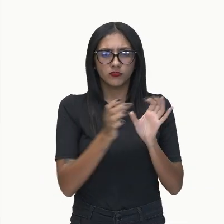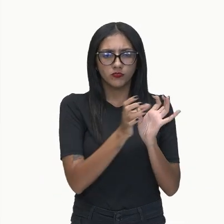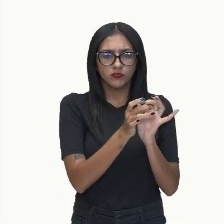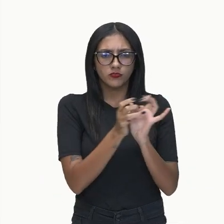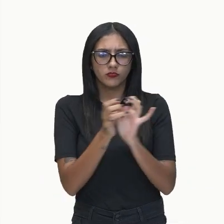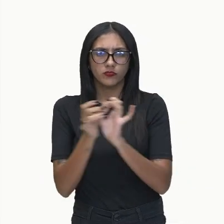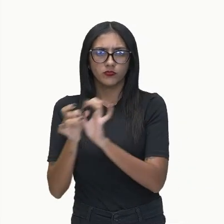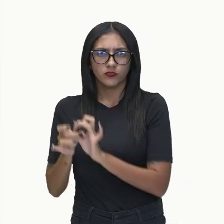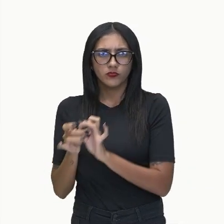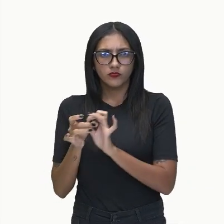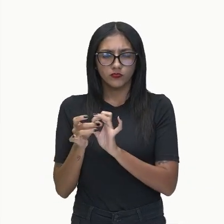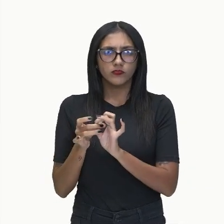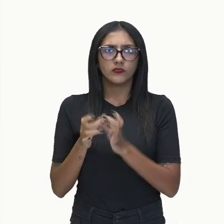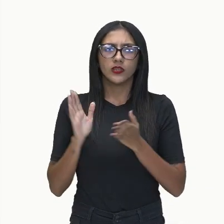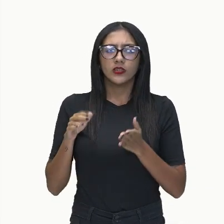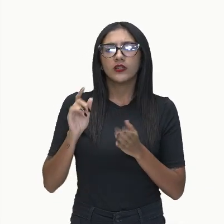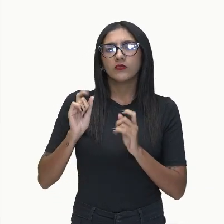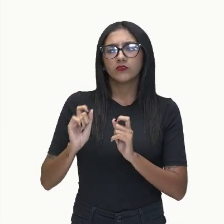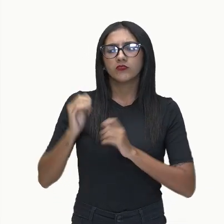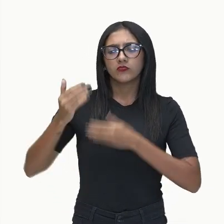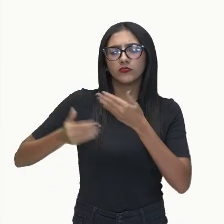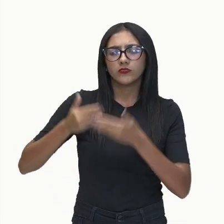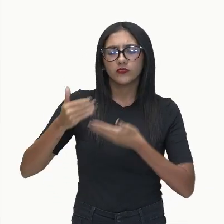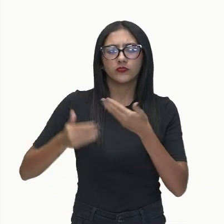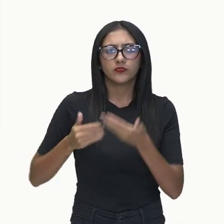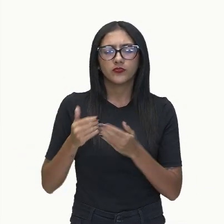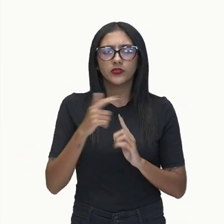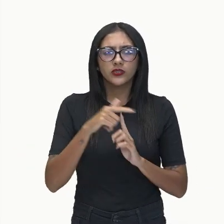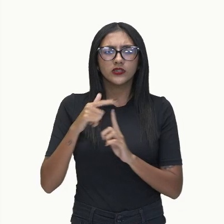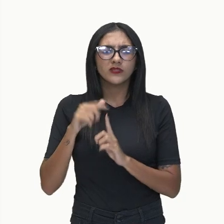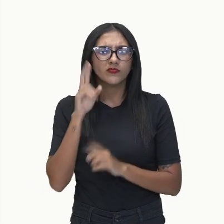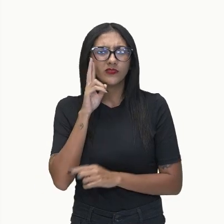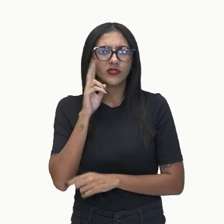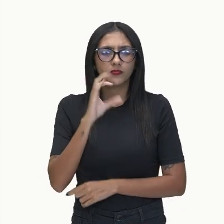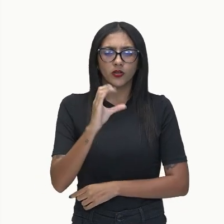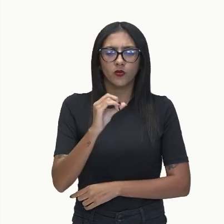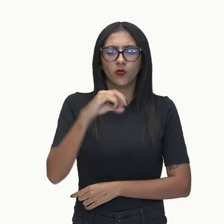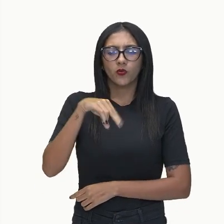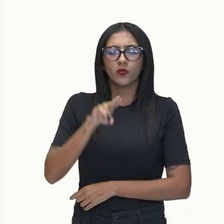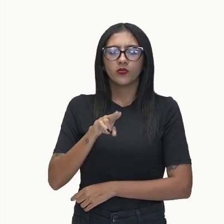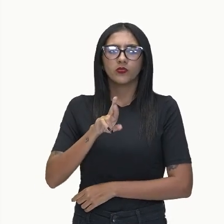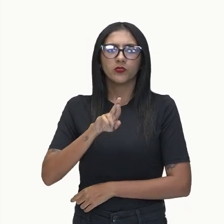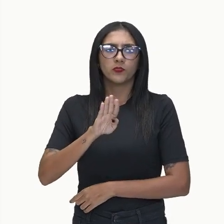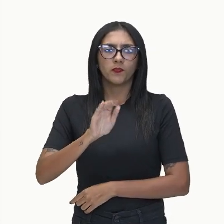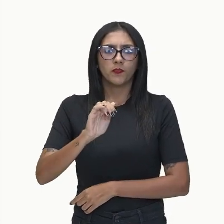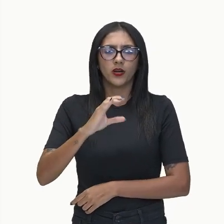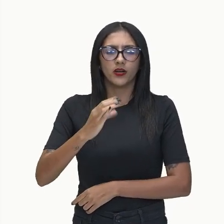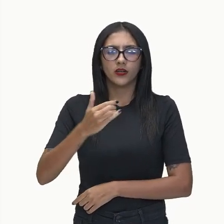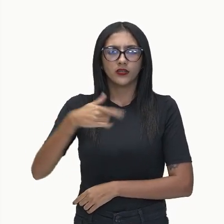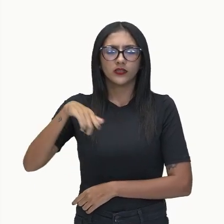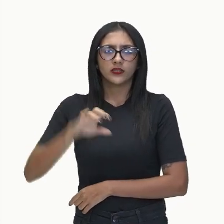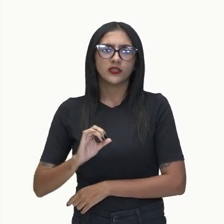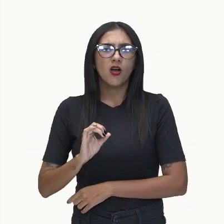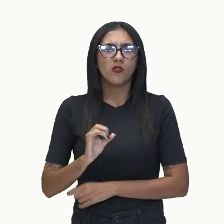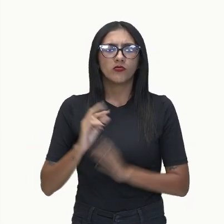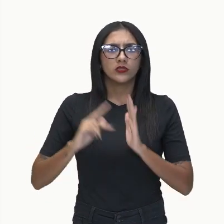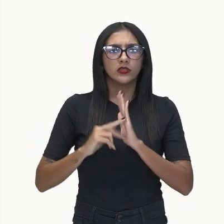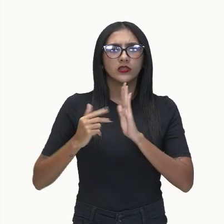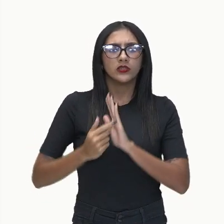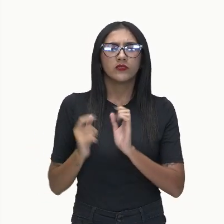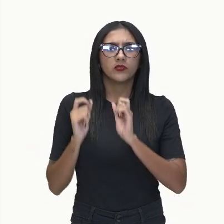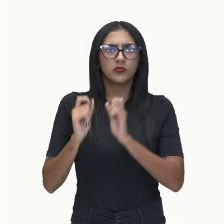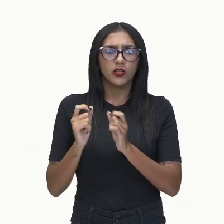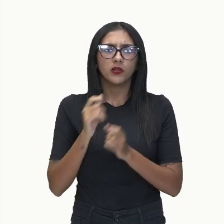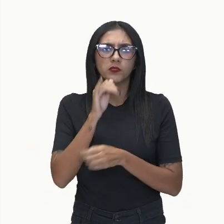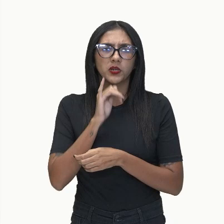interligados num processo de conurbação, né? Onde as cidades, algumas cidades, elas estão nesse processo de como se